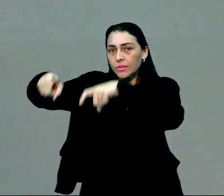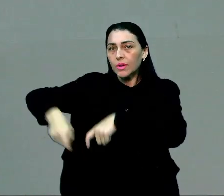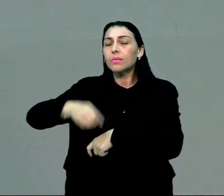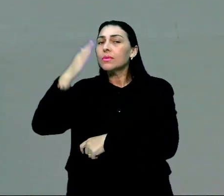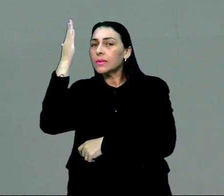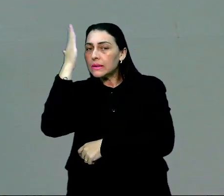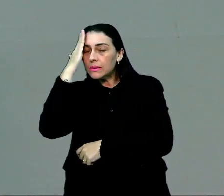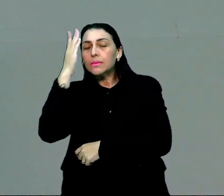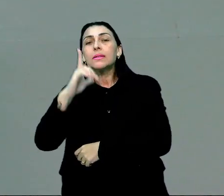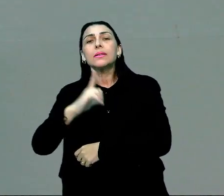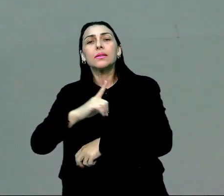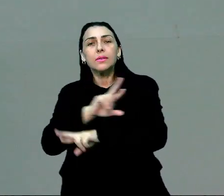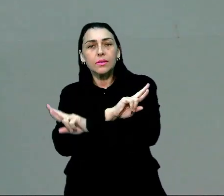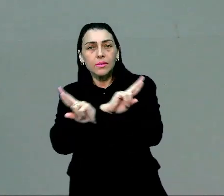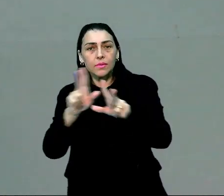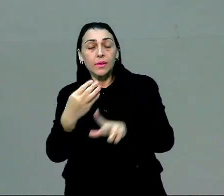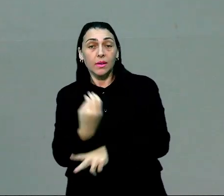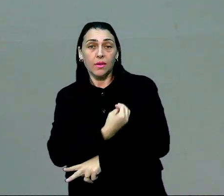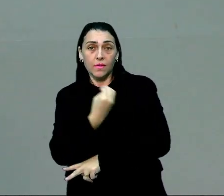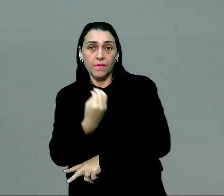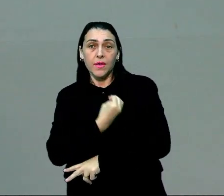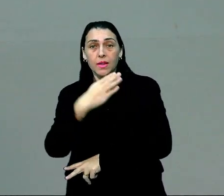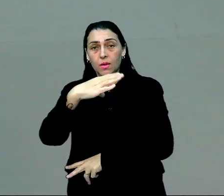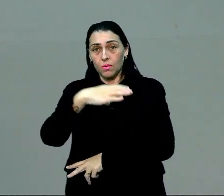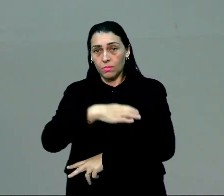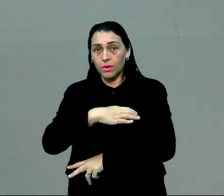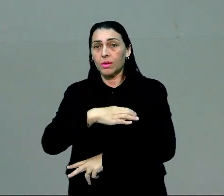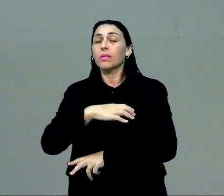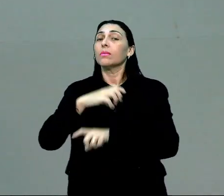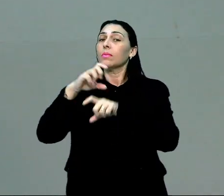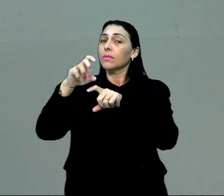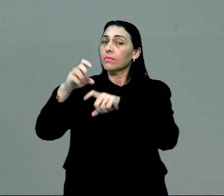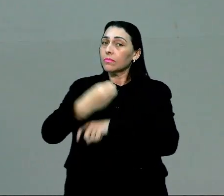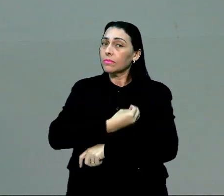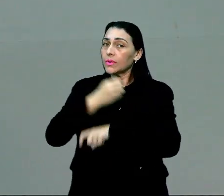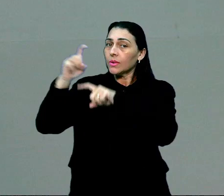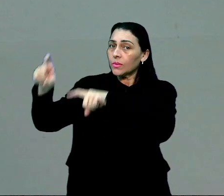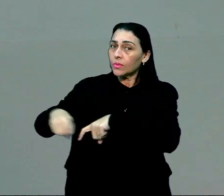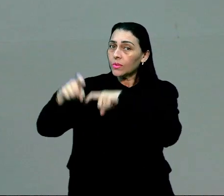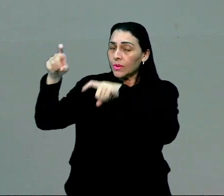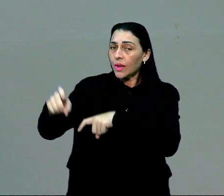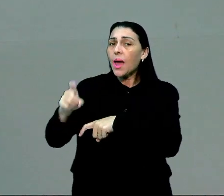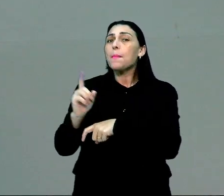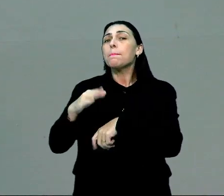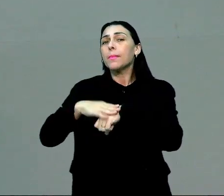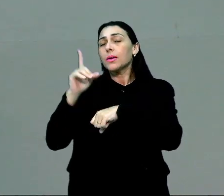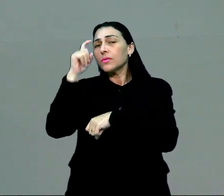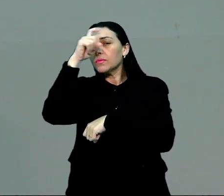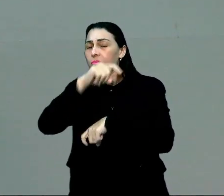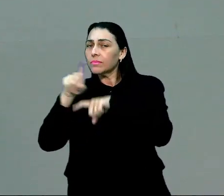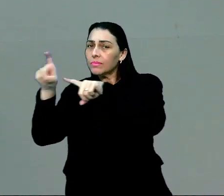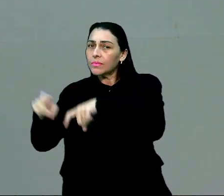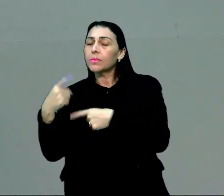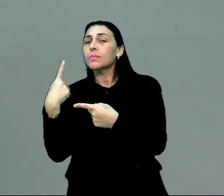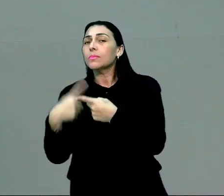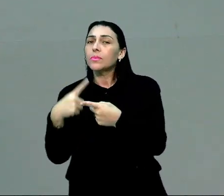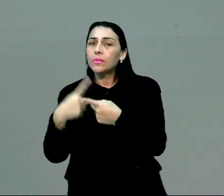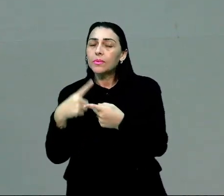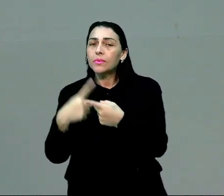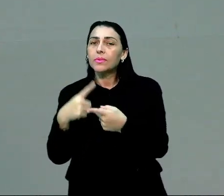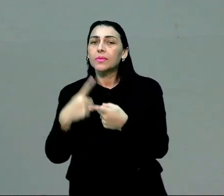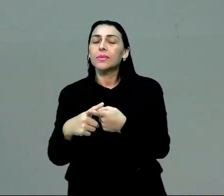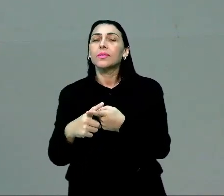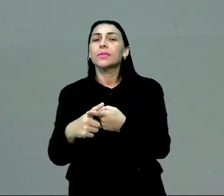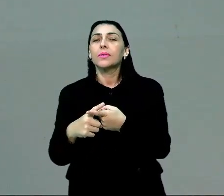que existe uma diferença da vida urbana para a vida rural. A vida rural ela é um pouco mais difícil em relação tanto